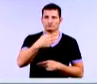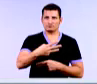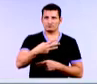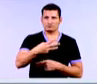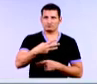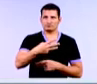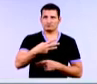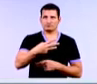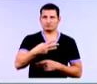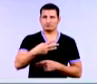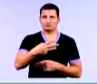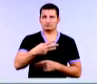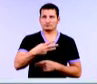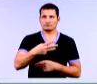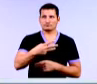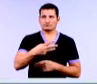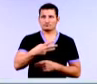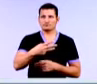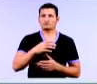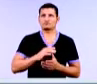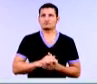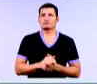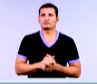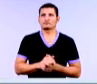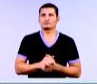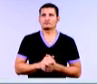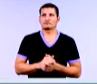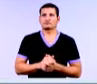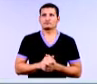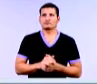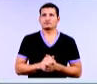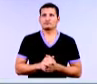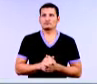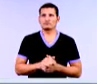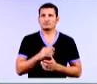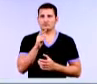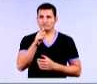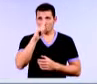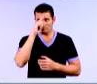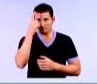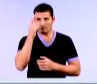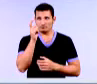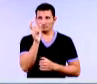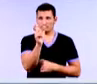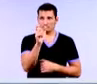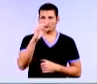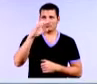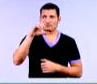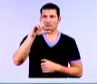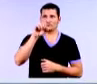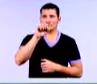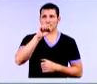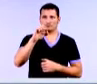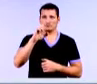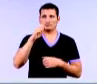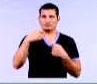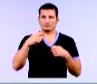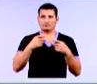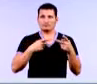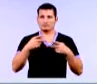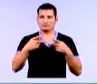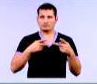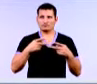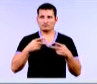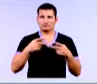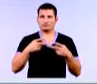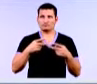projeto 2 e projeto 3. Quando você cria uma classe, você tem que salvar elas dentro do